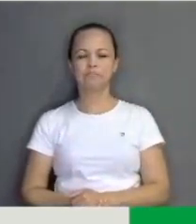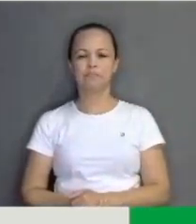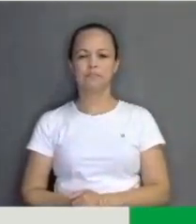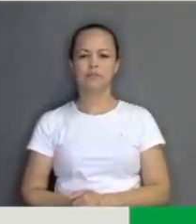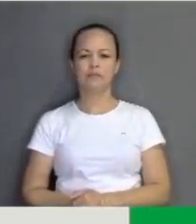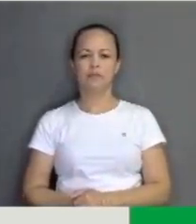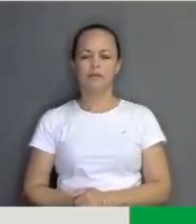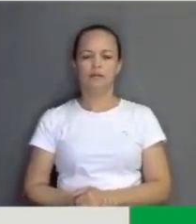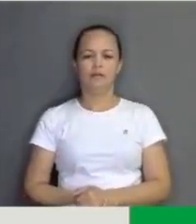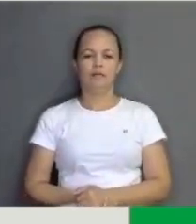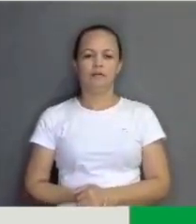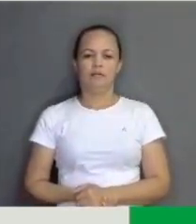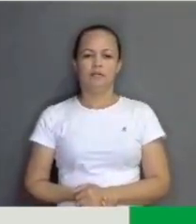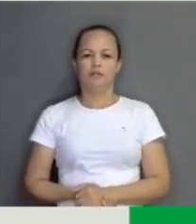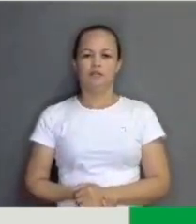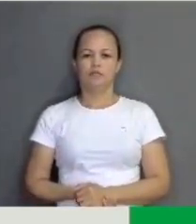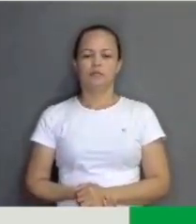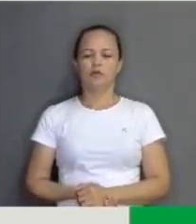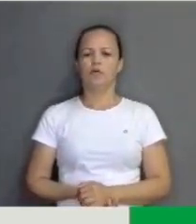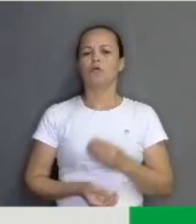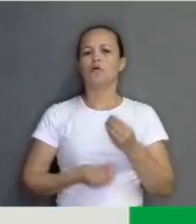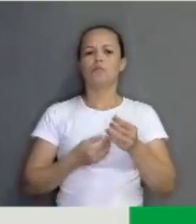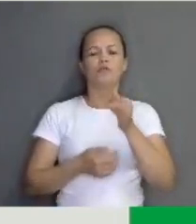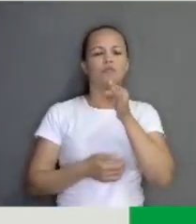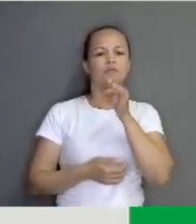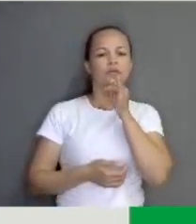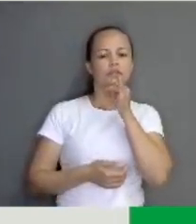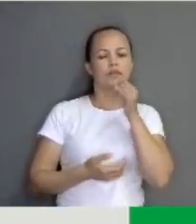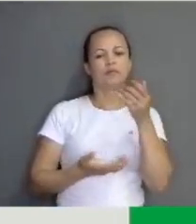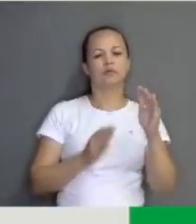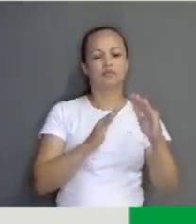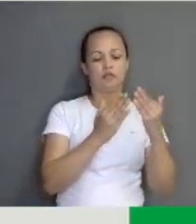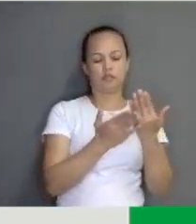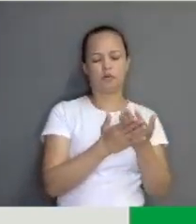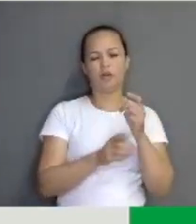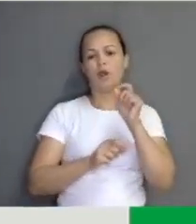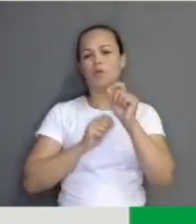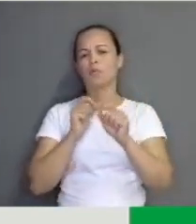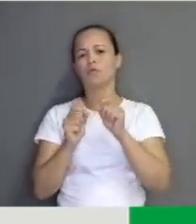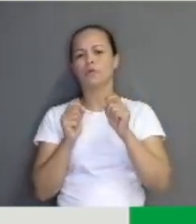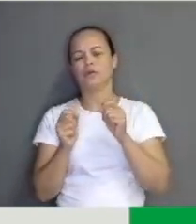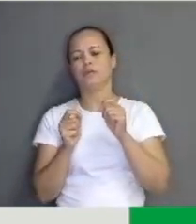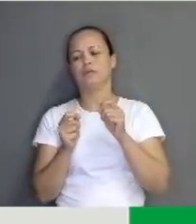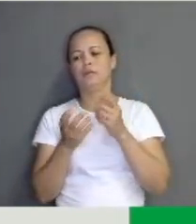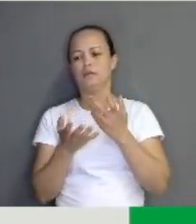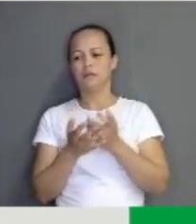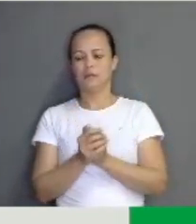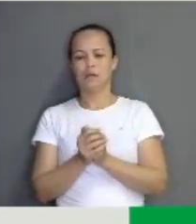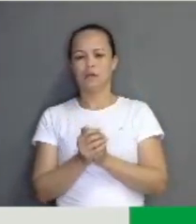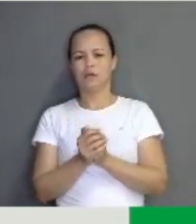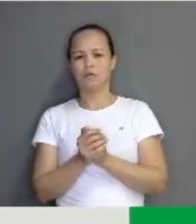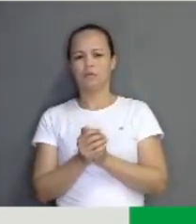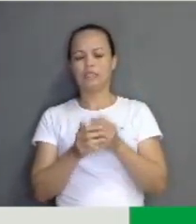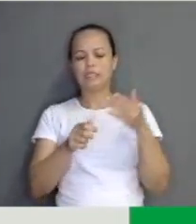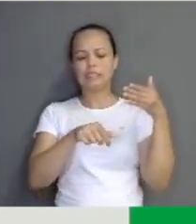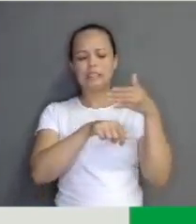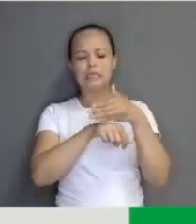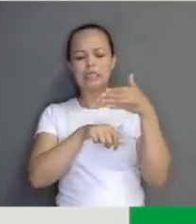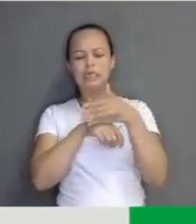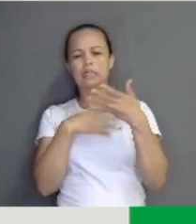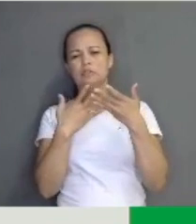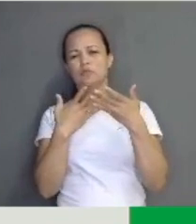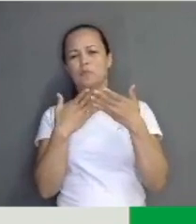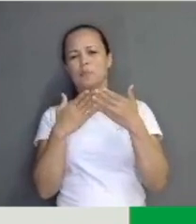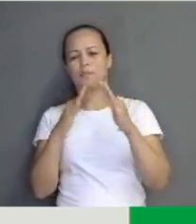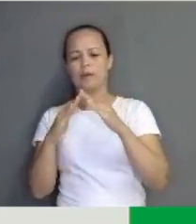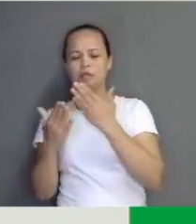Se você for, como eu citei o exemplo da escola, o que é que caracteriza um grupo de pessoas de indo para a escola? Porque eu